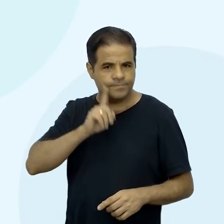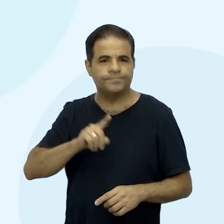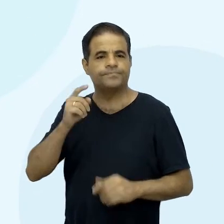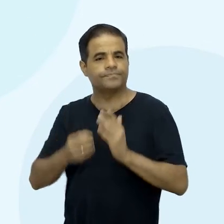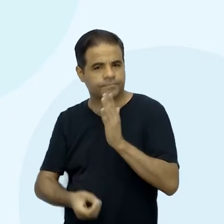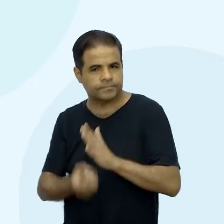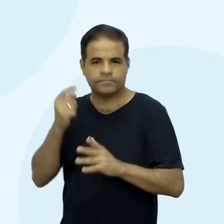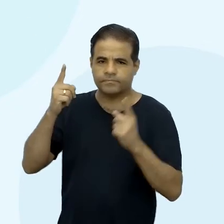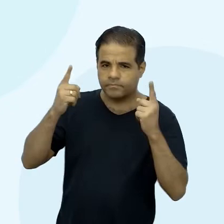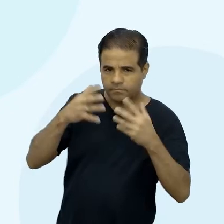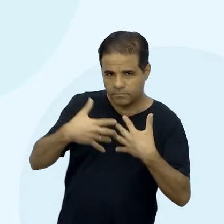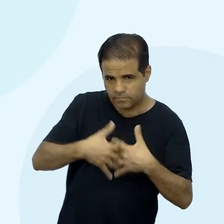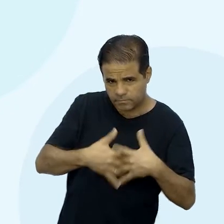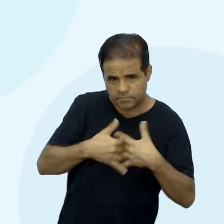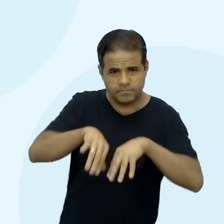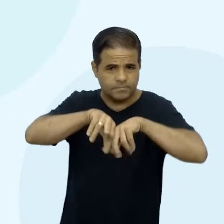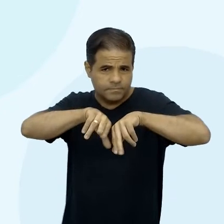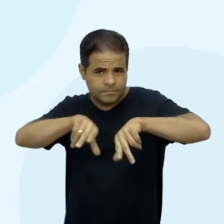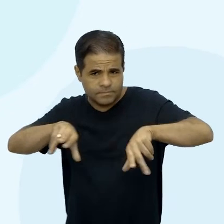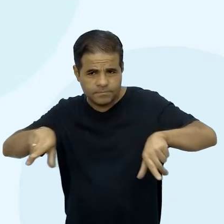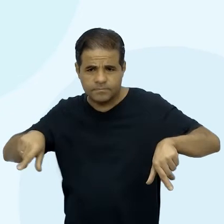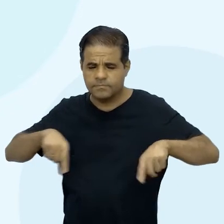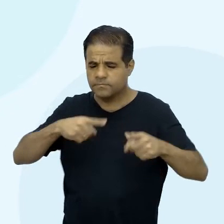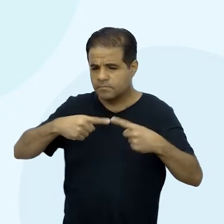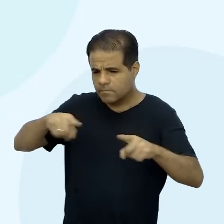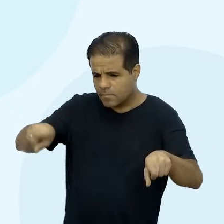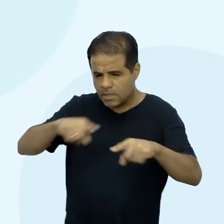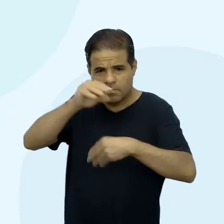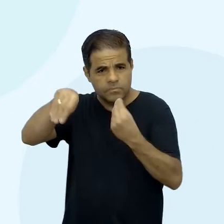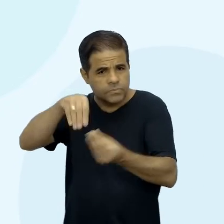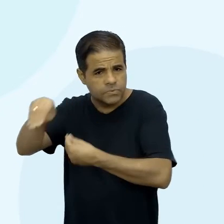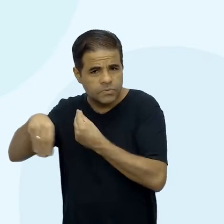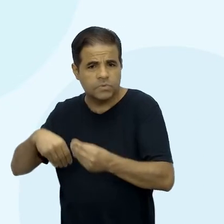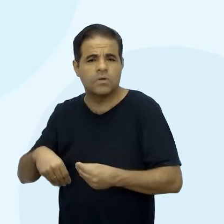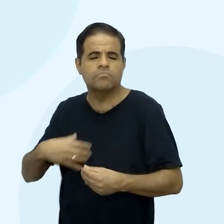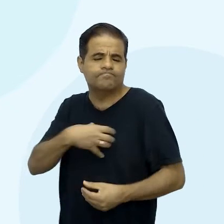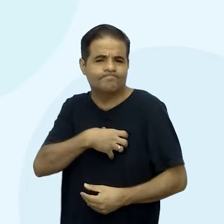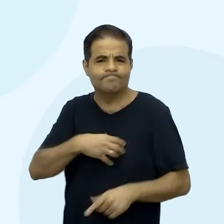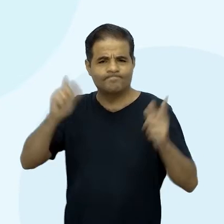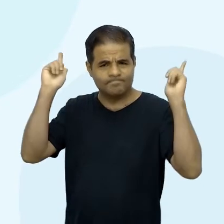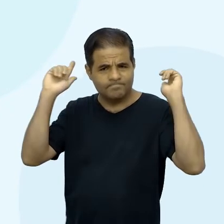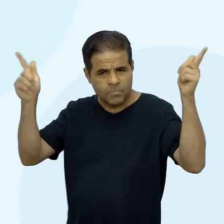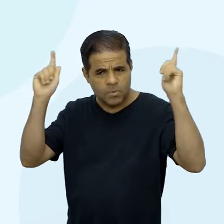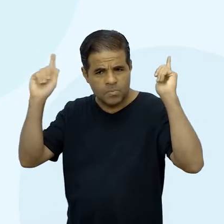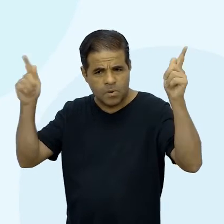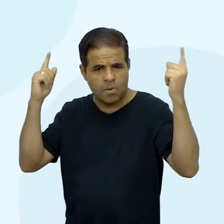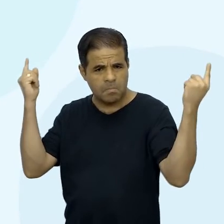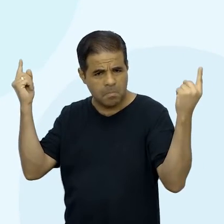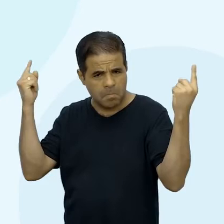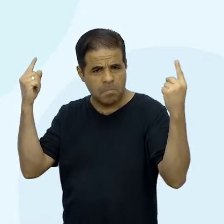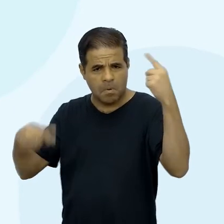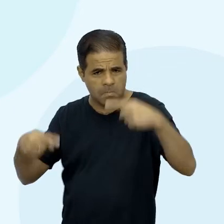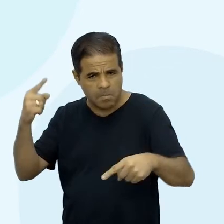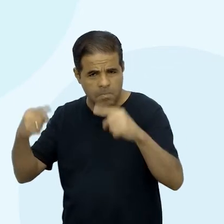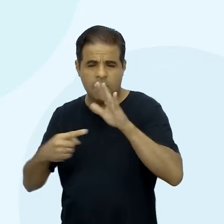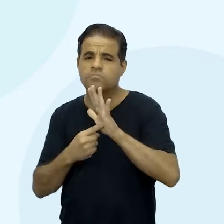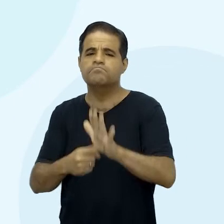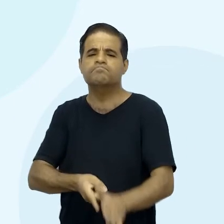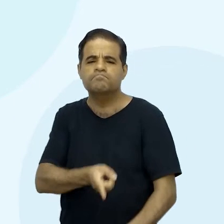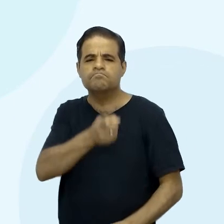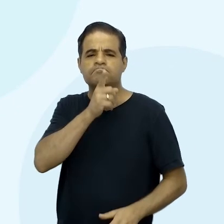técnicas sonoras diferentes com músicas aleatórias. Como uma espécie de protesto e controvérsia, exaltou o silêncio em seu